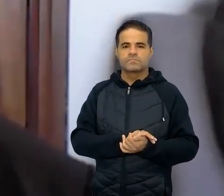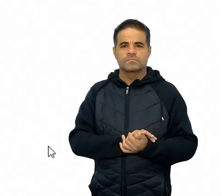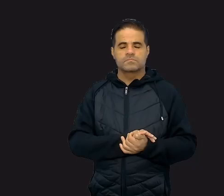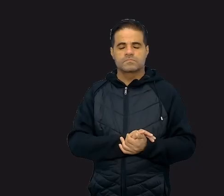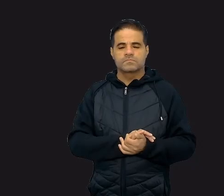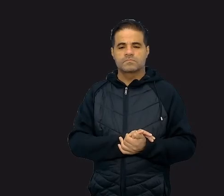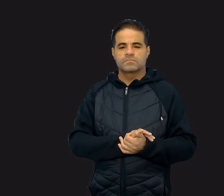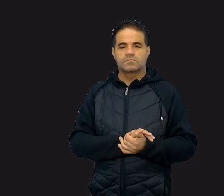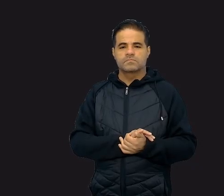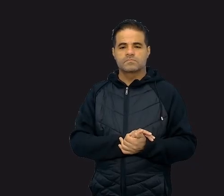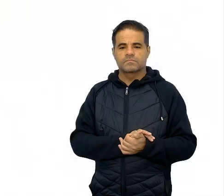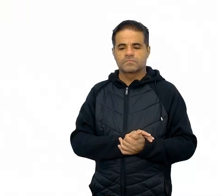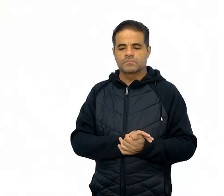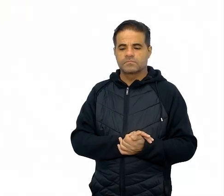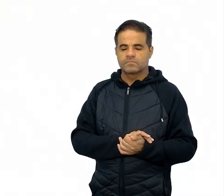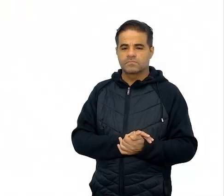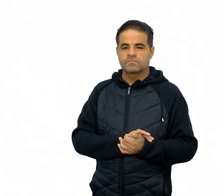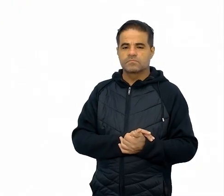estar colocando aqui.